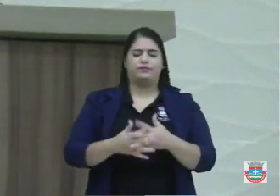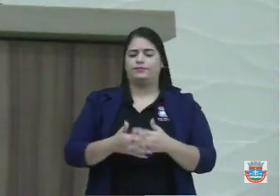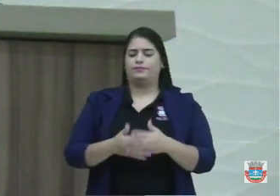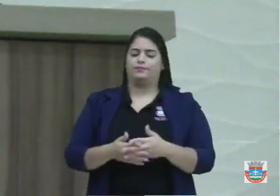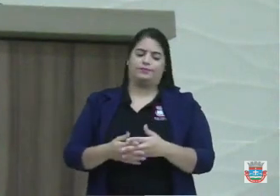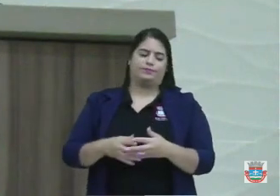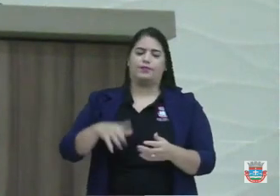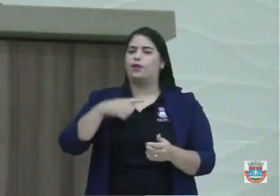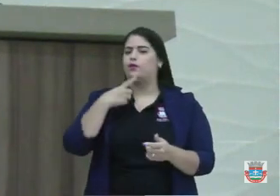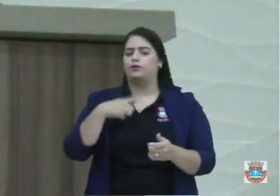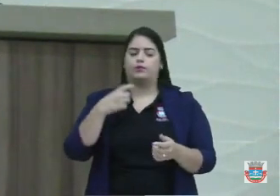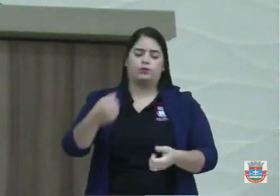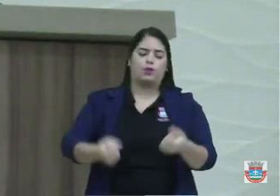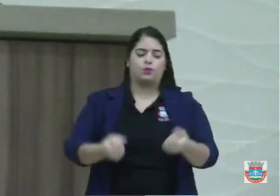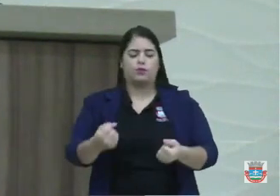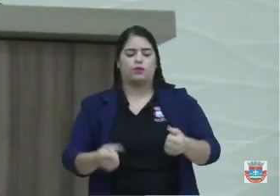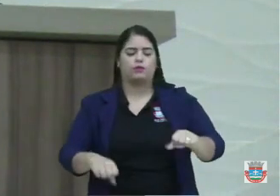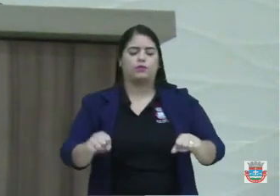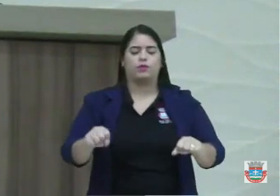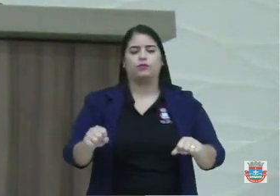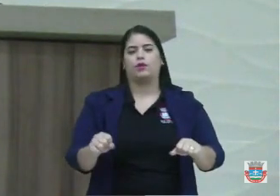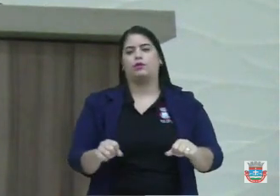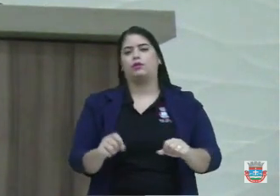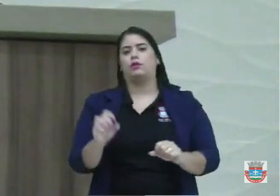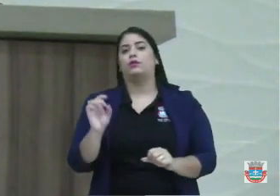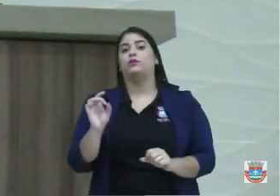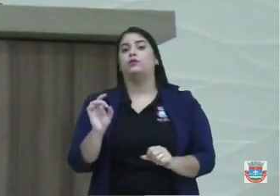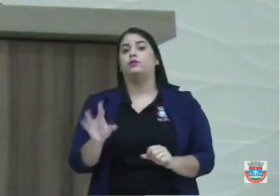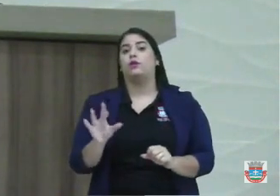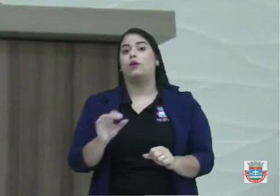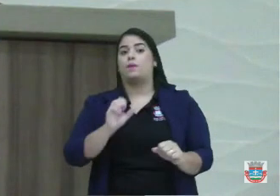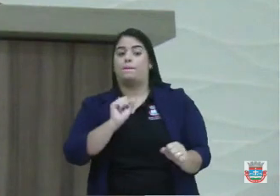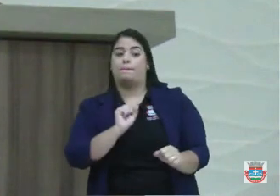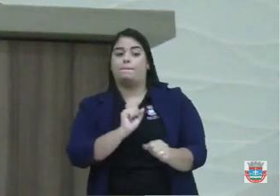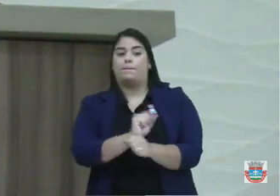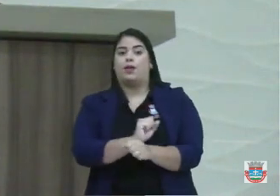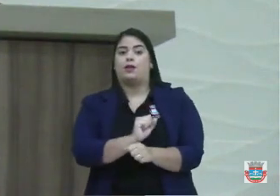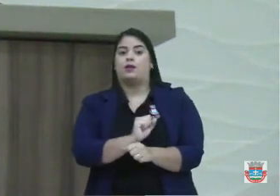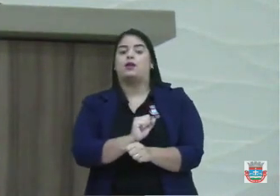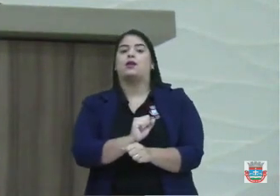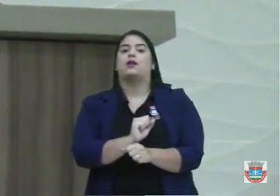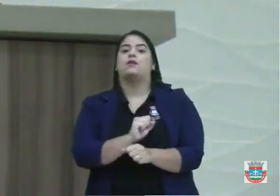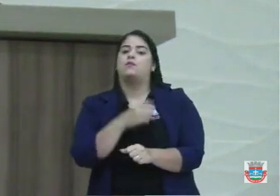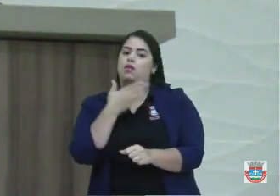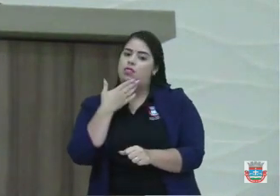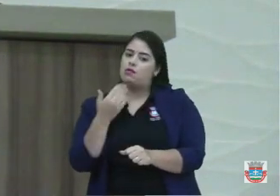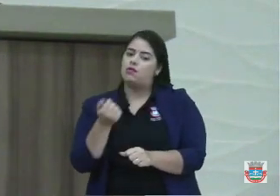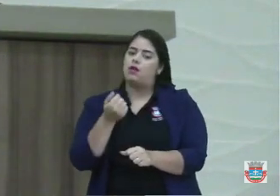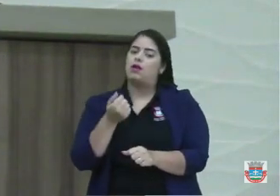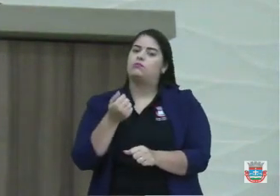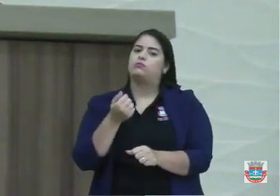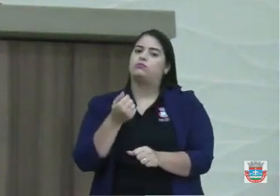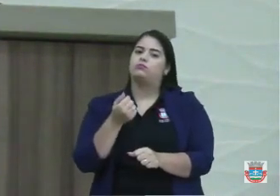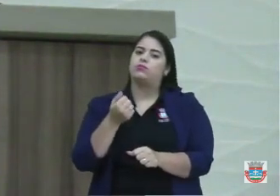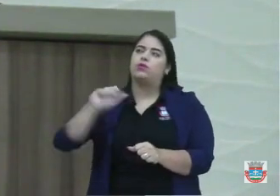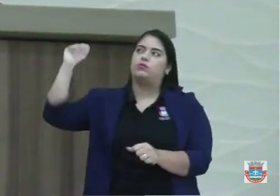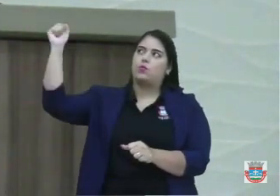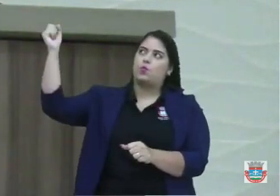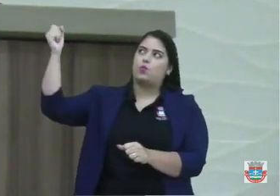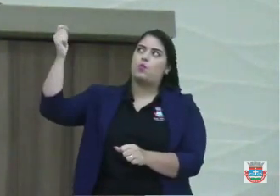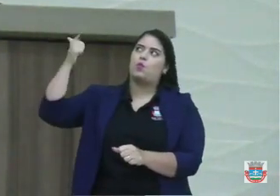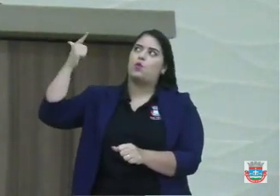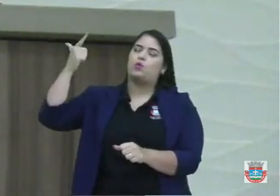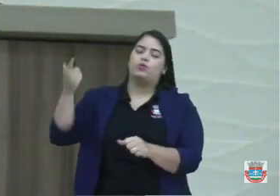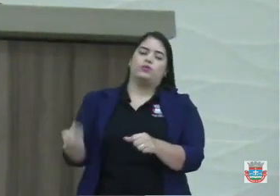feita. Só vai parar mais as estradas quando começar o verão, que é feito e ali vai ficar. Mas enquanto isso,